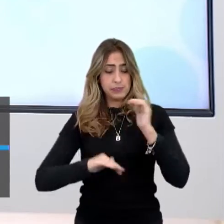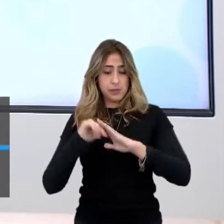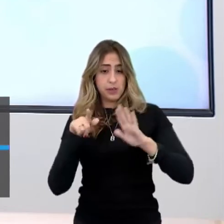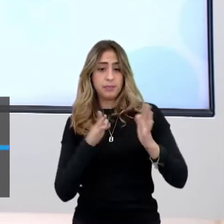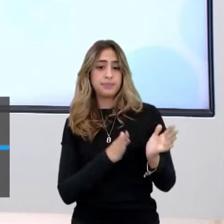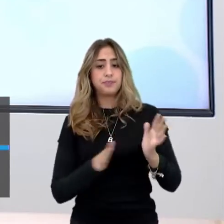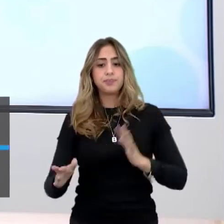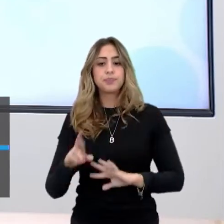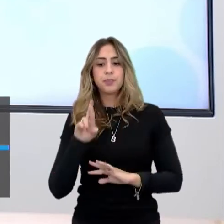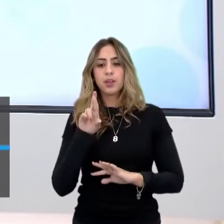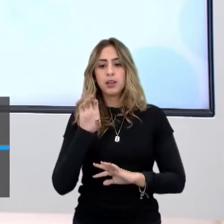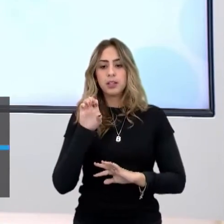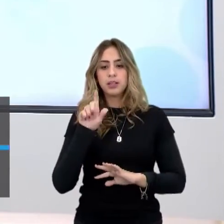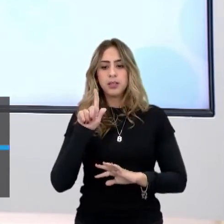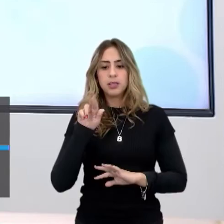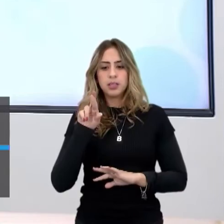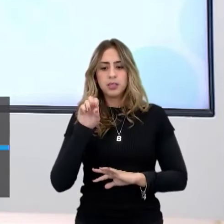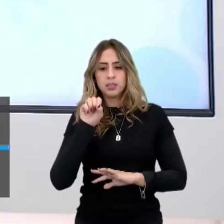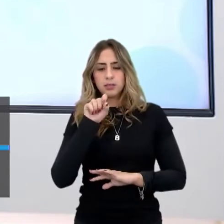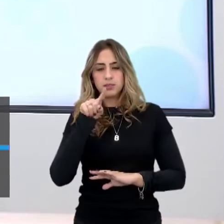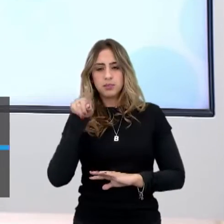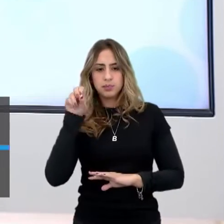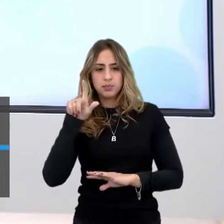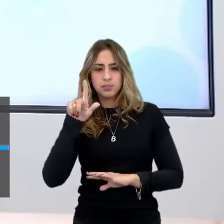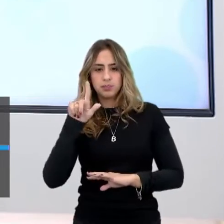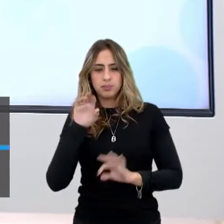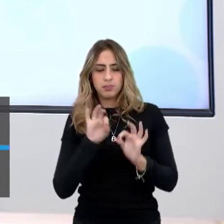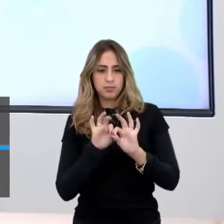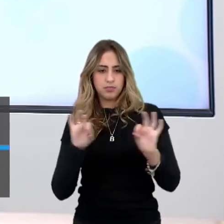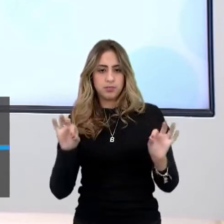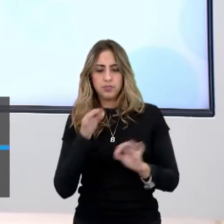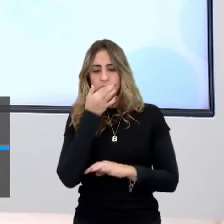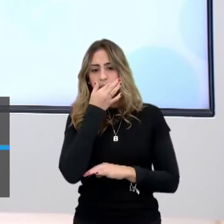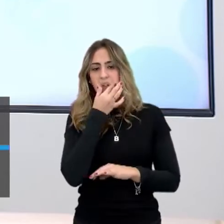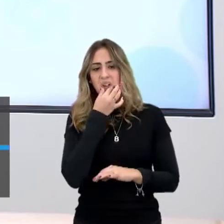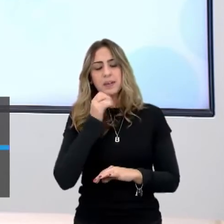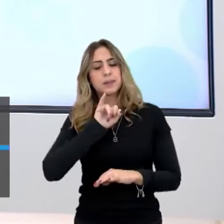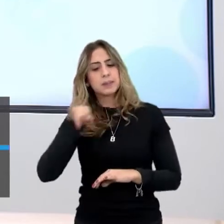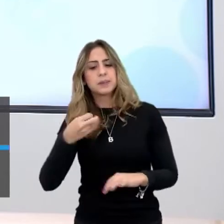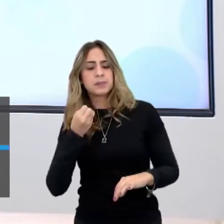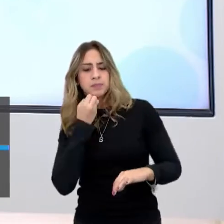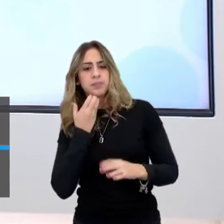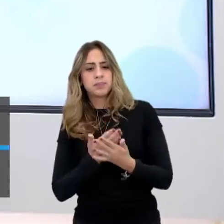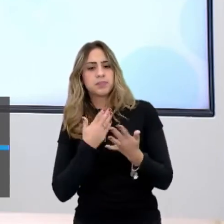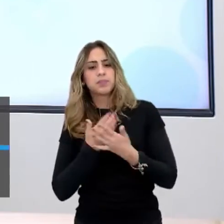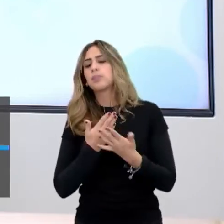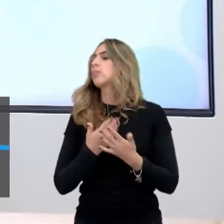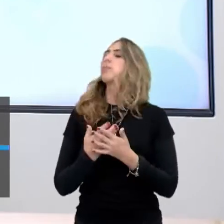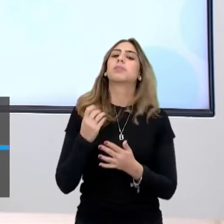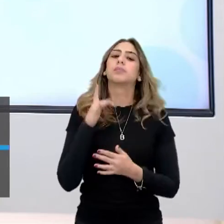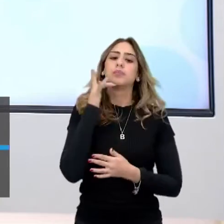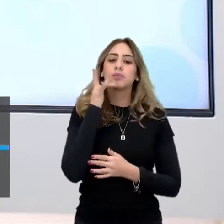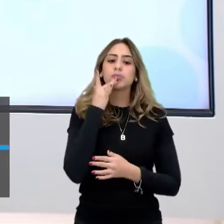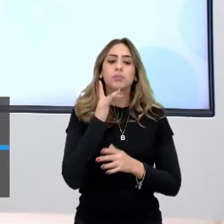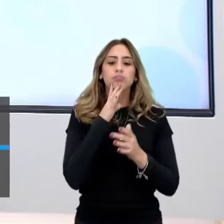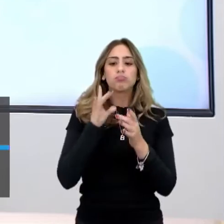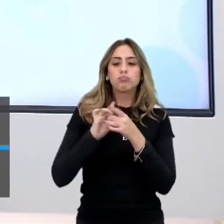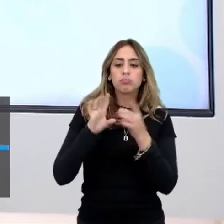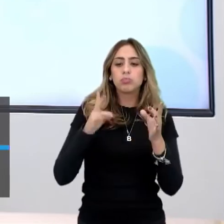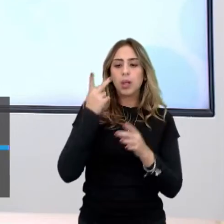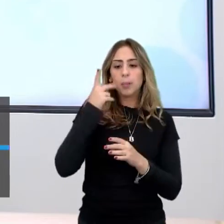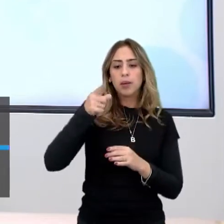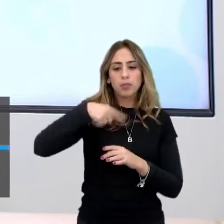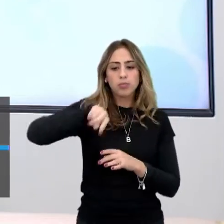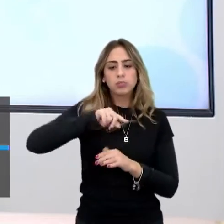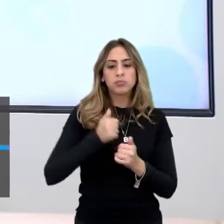da regressão linear simples. A gente espera que vocês aproveitem bem a aula, tá ok? Assistam a aula posteriormente, ela fica disponível para vocês aí